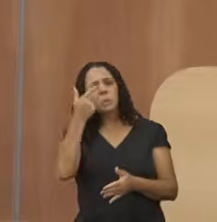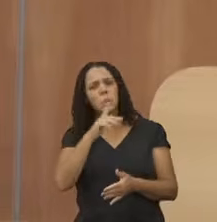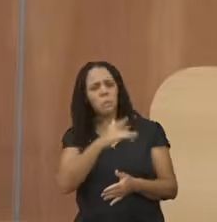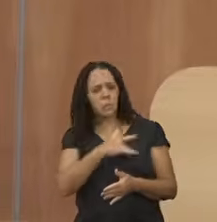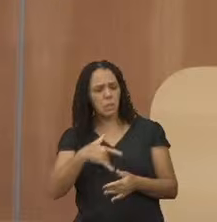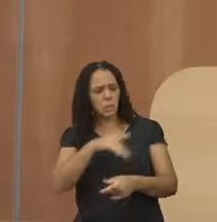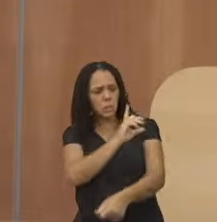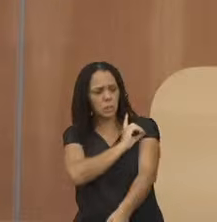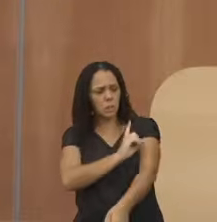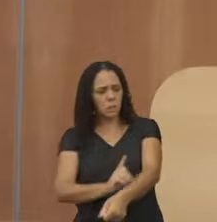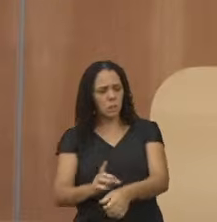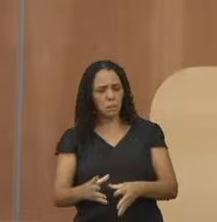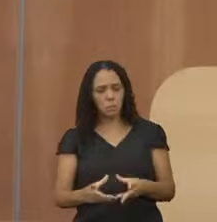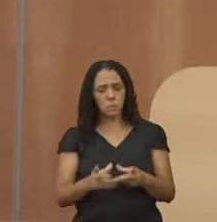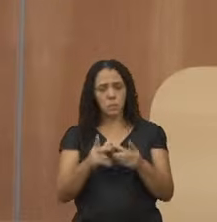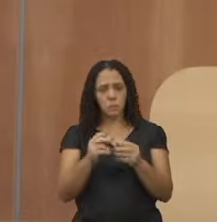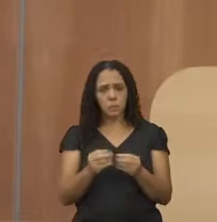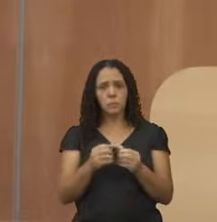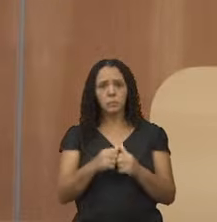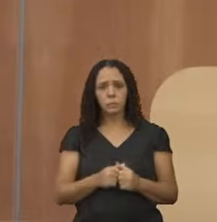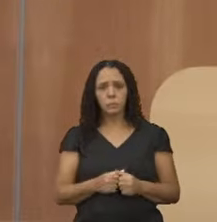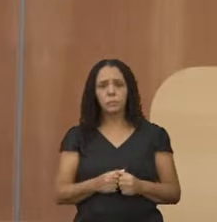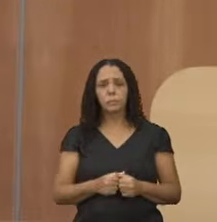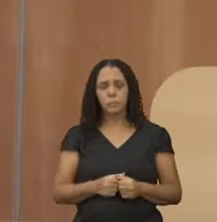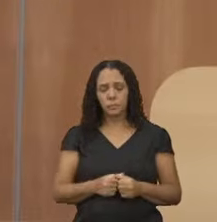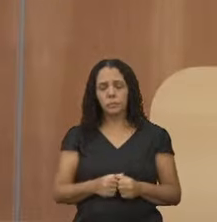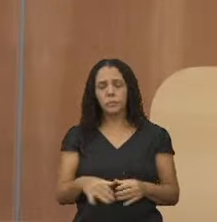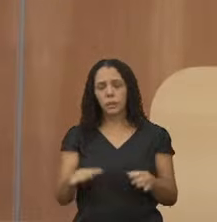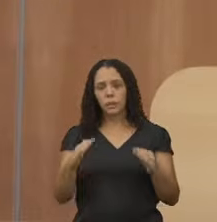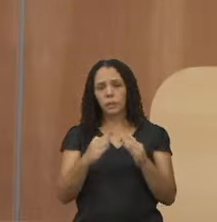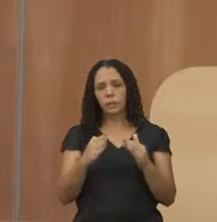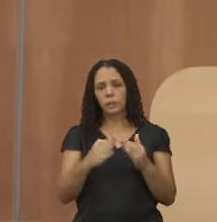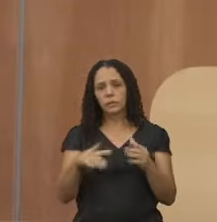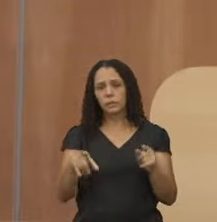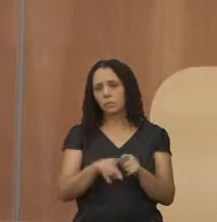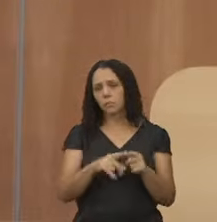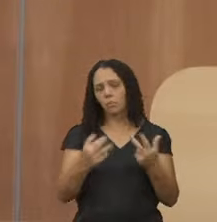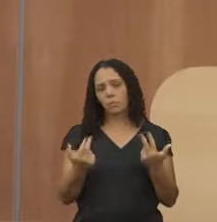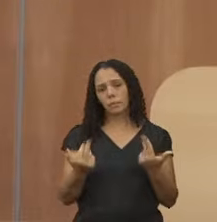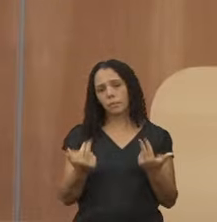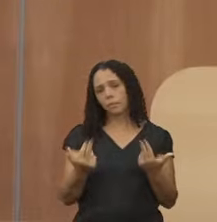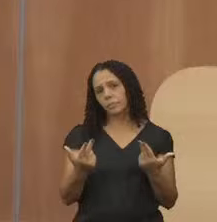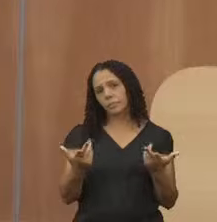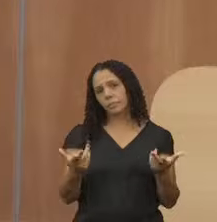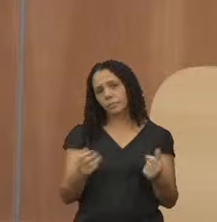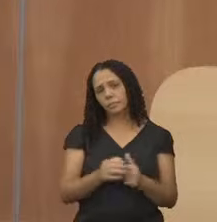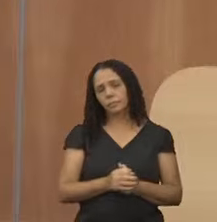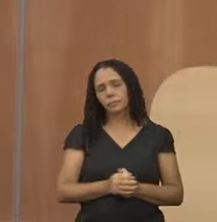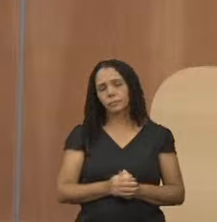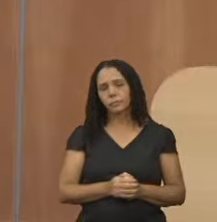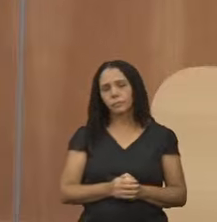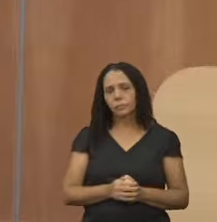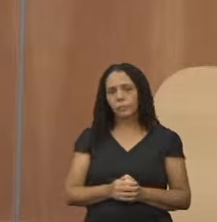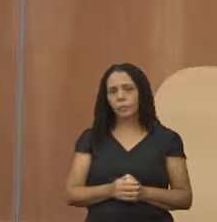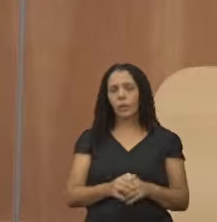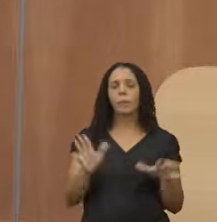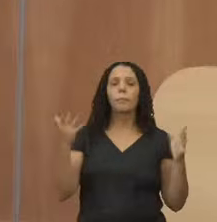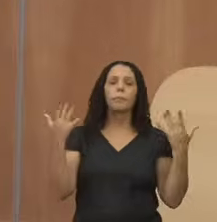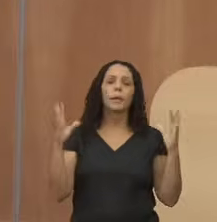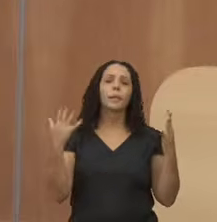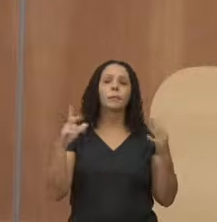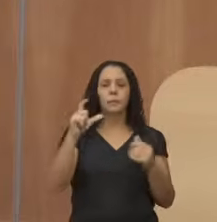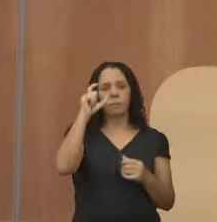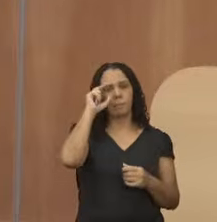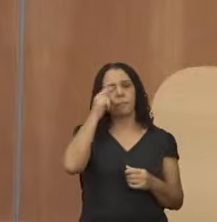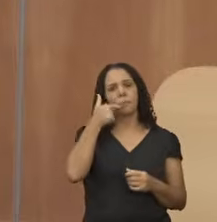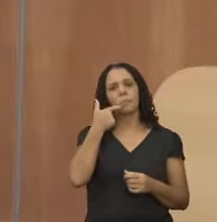digna, de qualidade, e as residência também as mesmas coisas. Então, eu queria aqui parabenizar o prefeito Celso